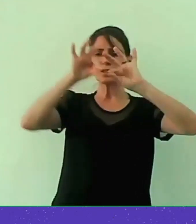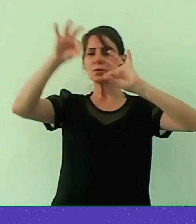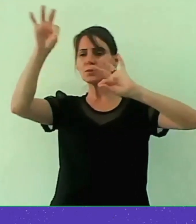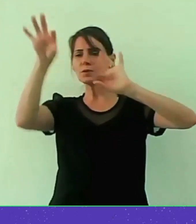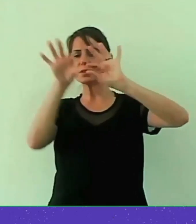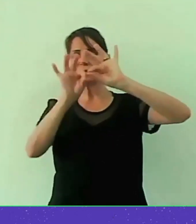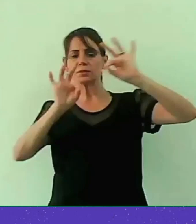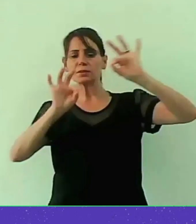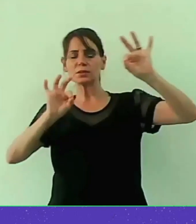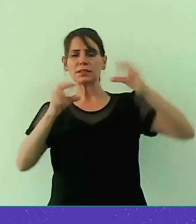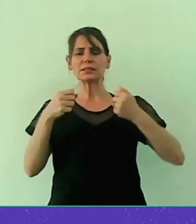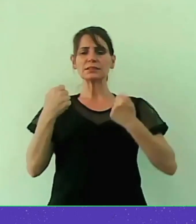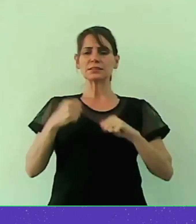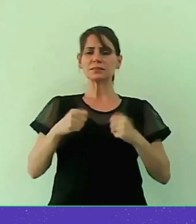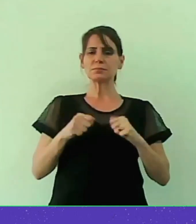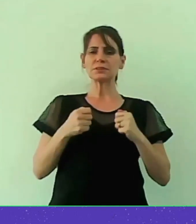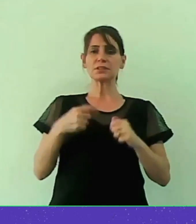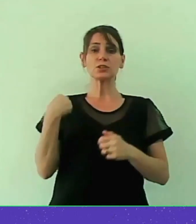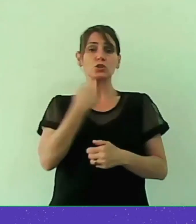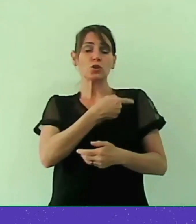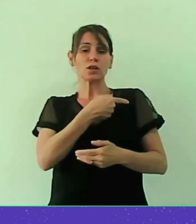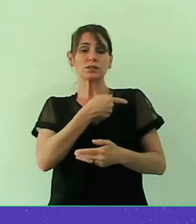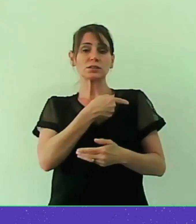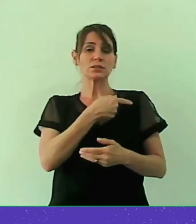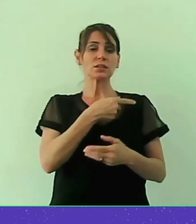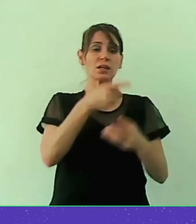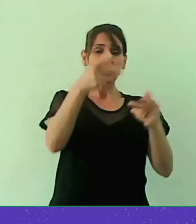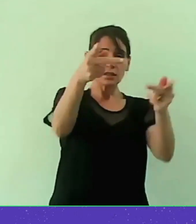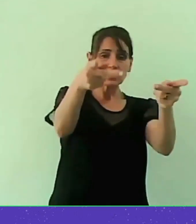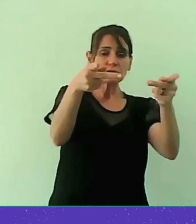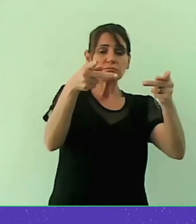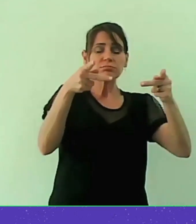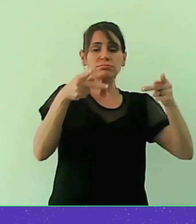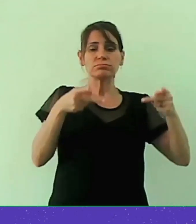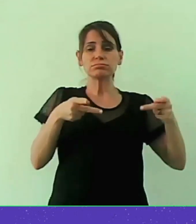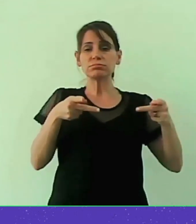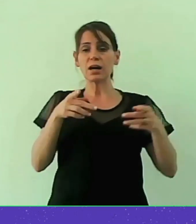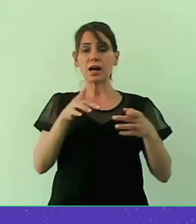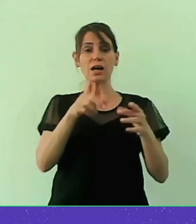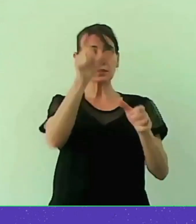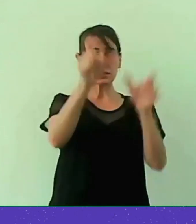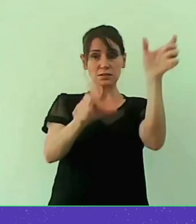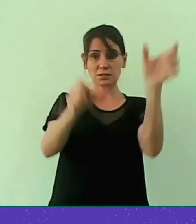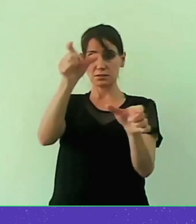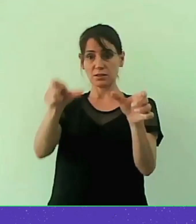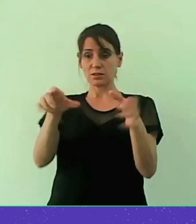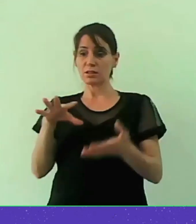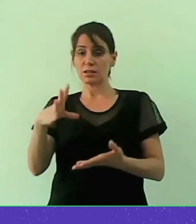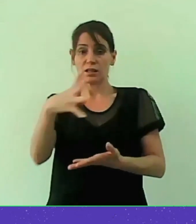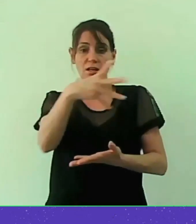nós colhermos essas pessoas que foram contactadas nas ruas para nós cuidarmos.